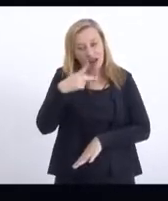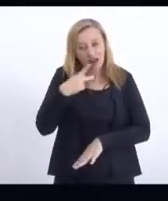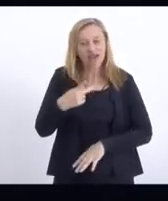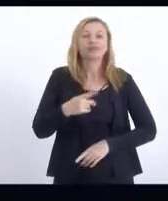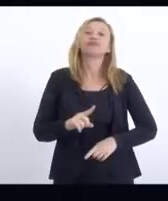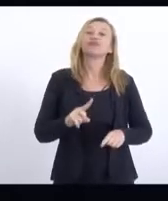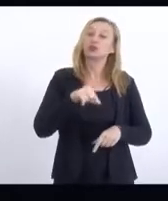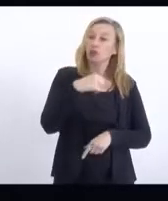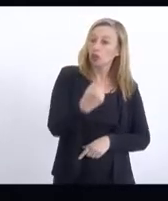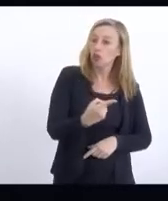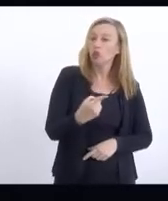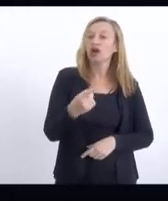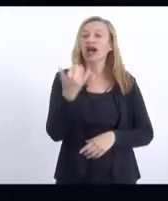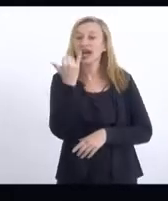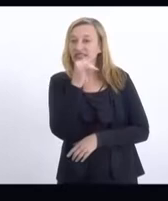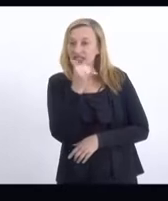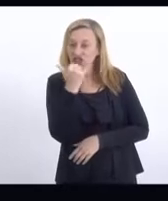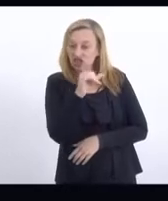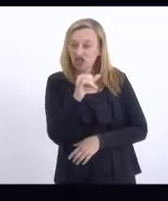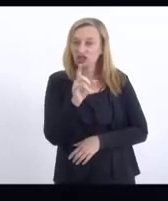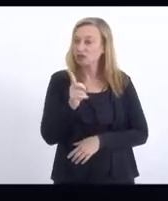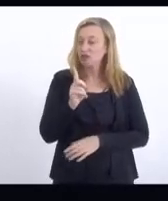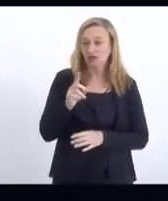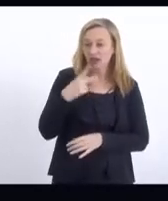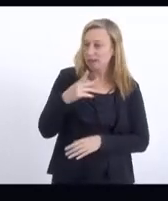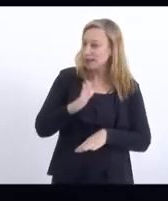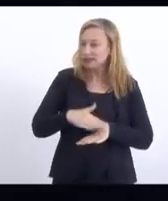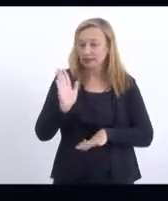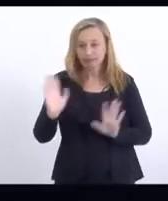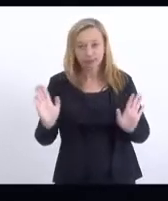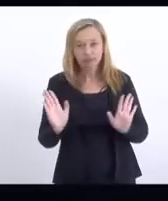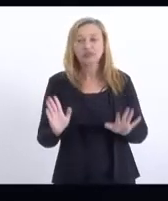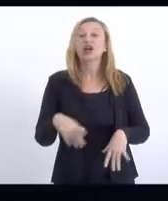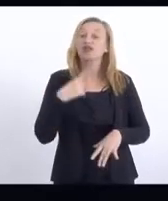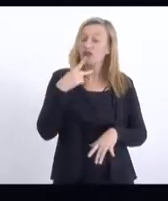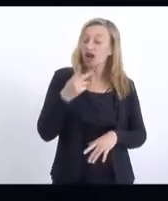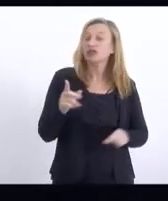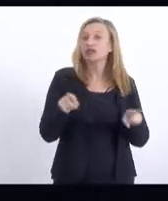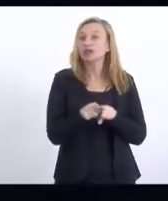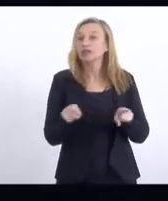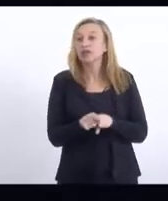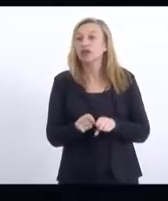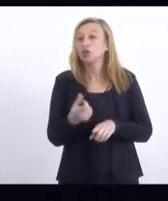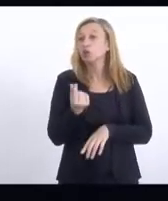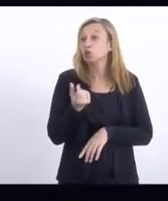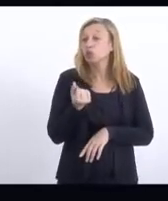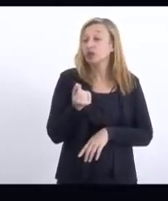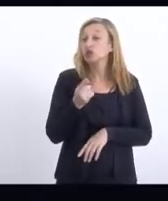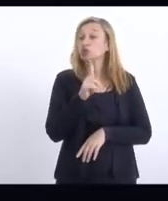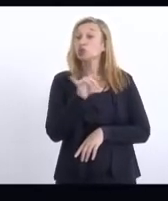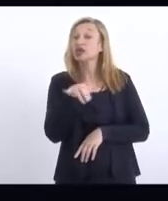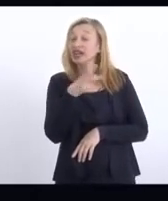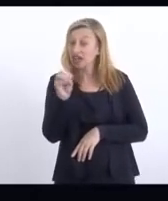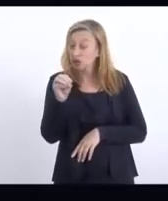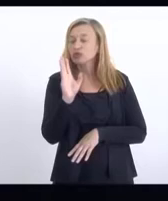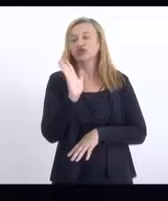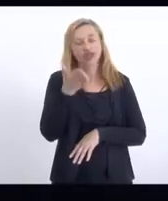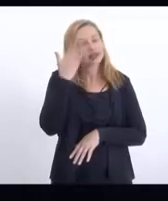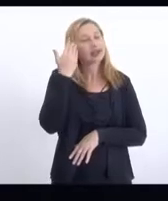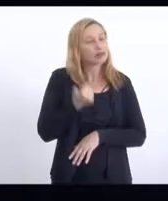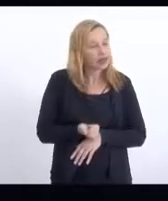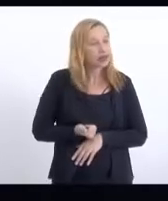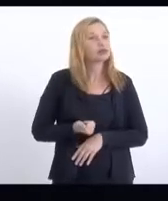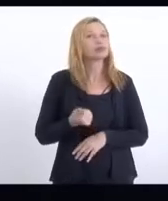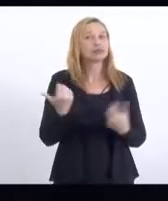foi citado a questão da energia, não vou me falar mais sobre isso. Foi falada a questão, né, do preço dos grãos, que a gente sabe que também a